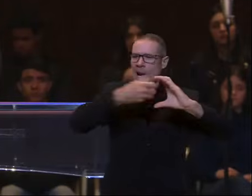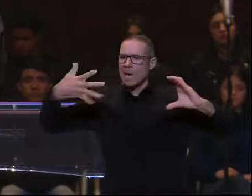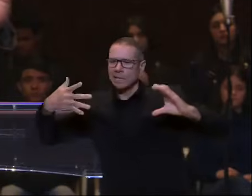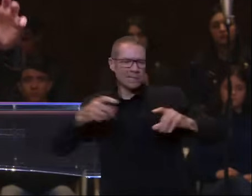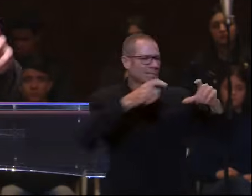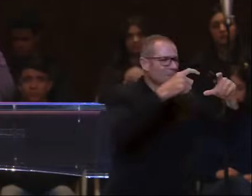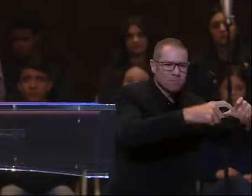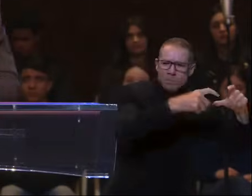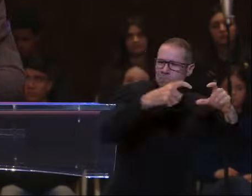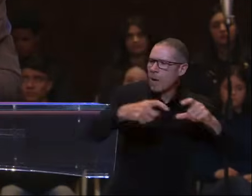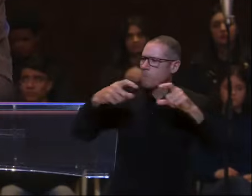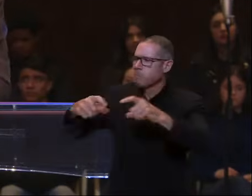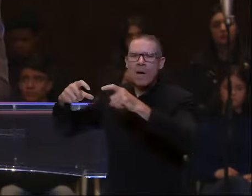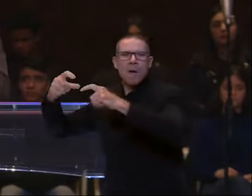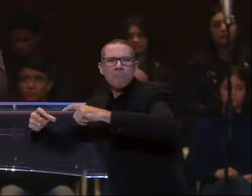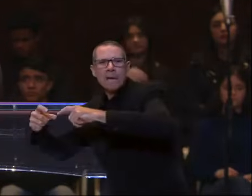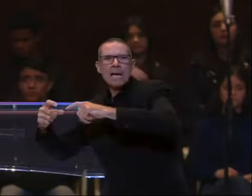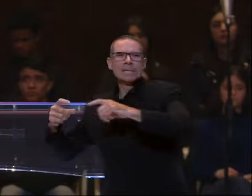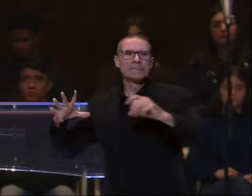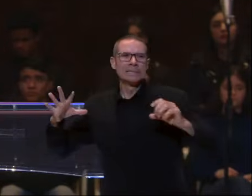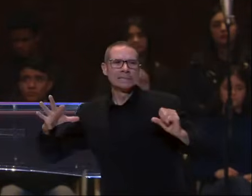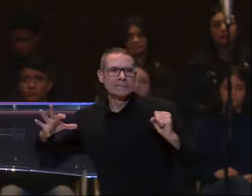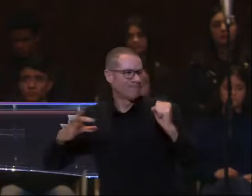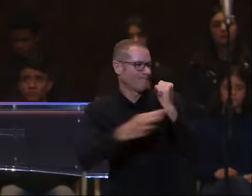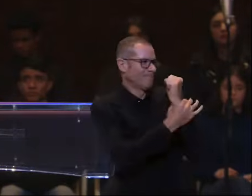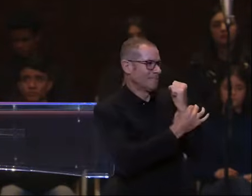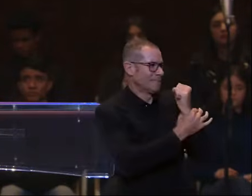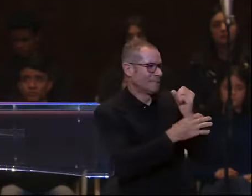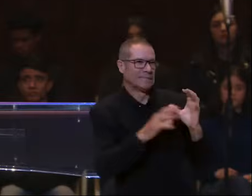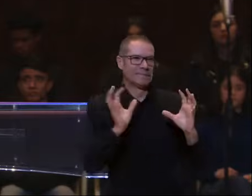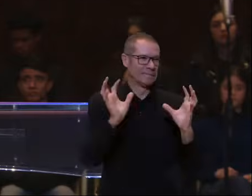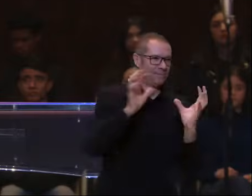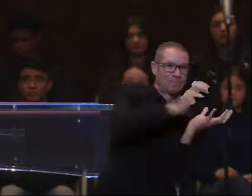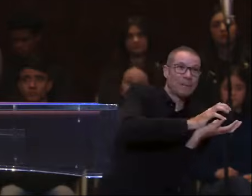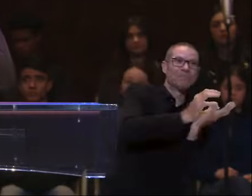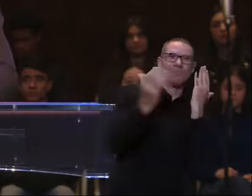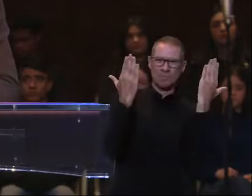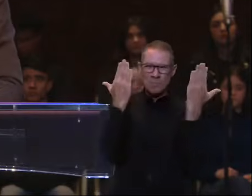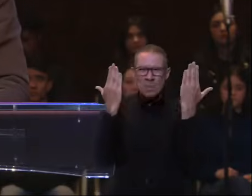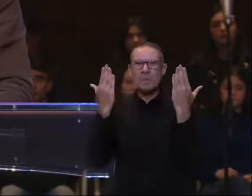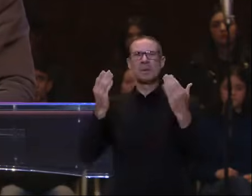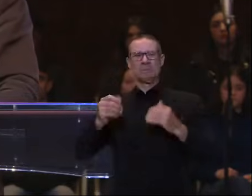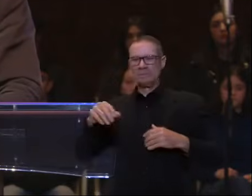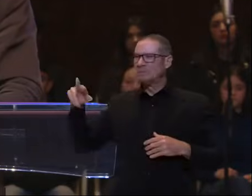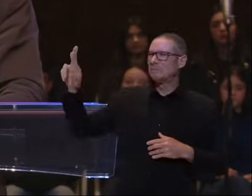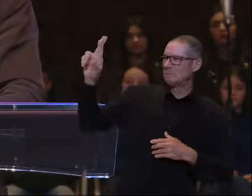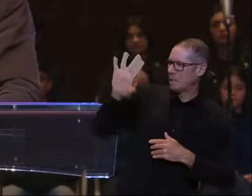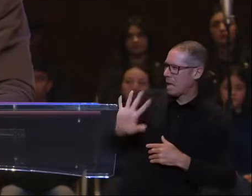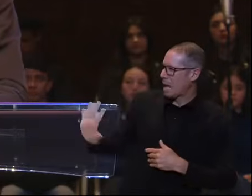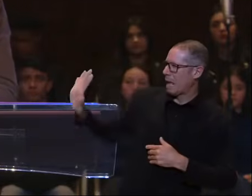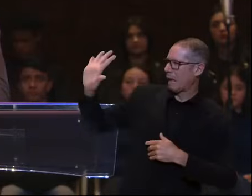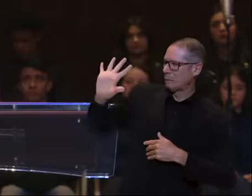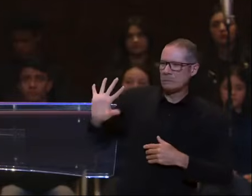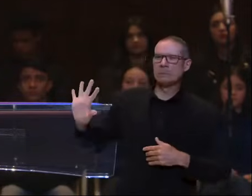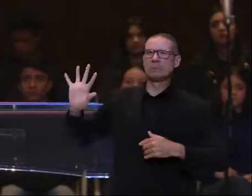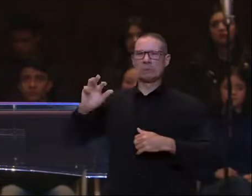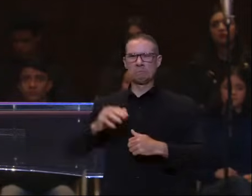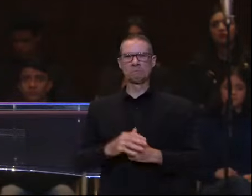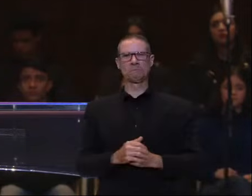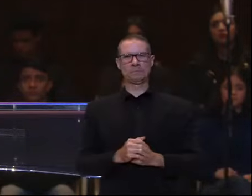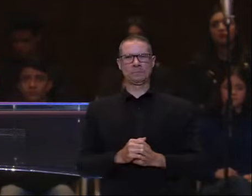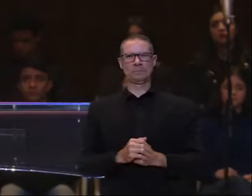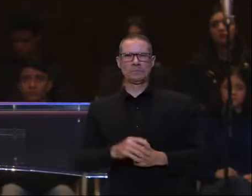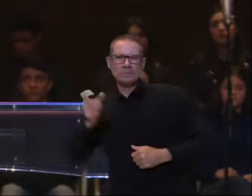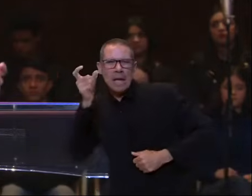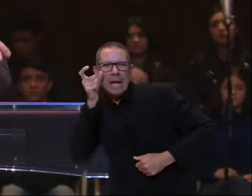as possibilidades de emboscada e as reservas naturais de uma determinada região. E